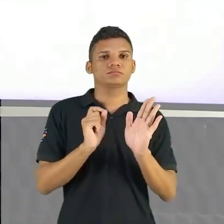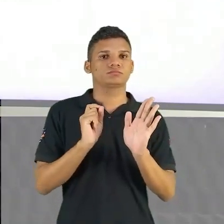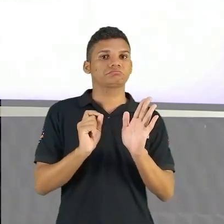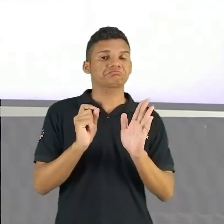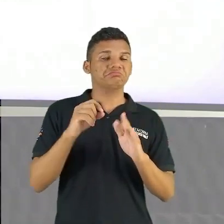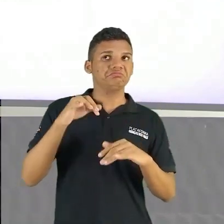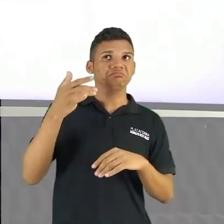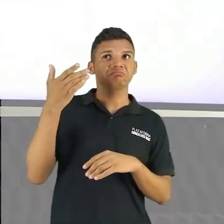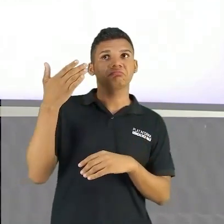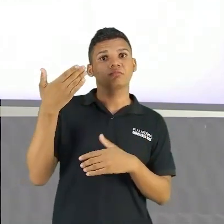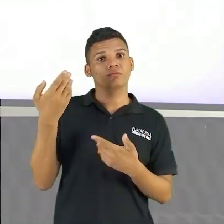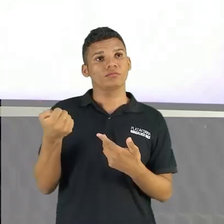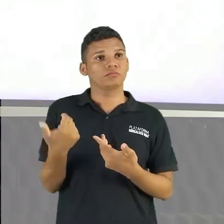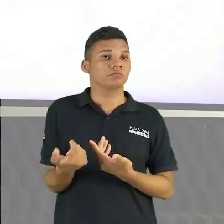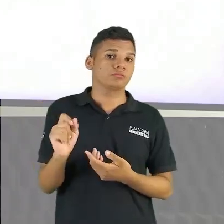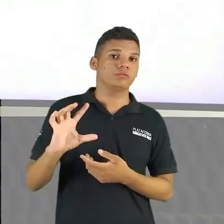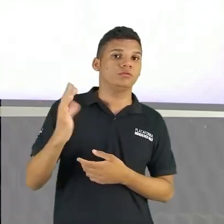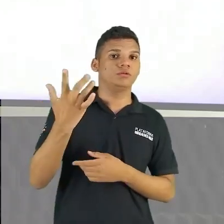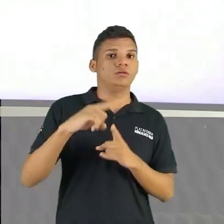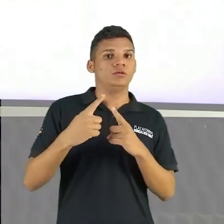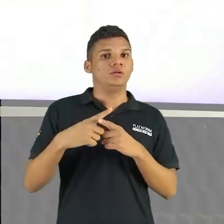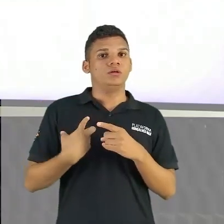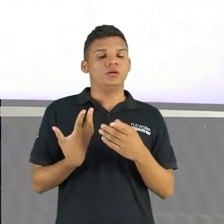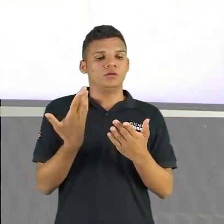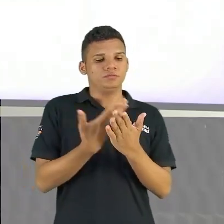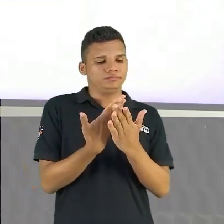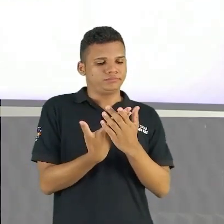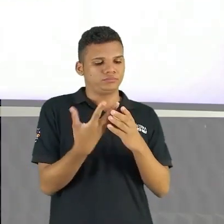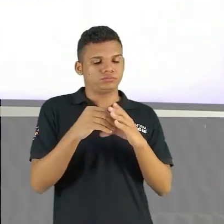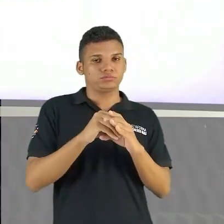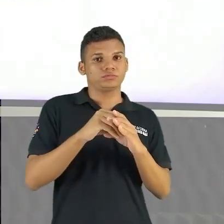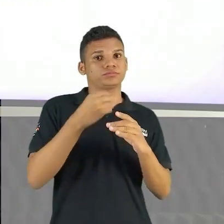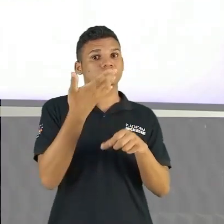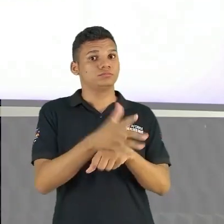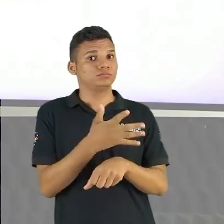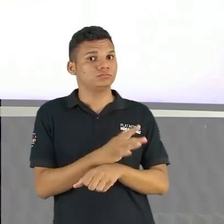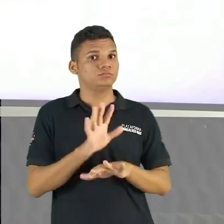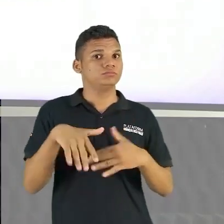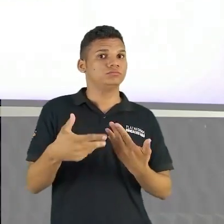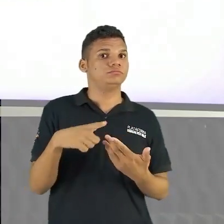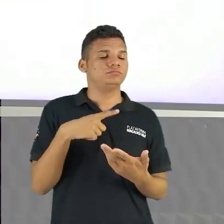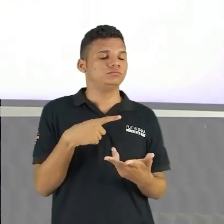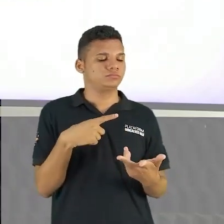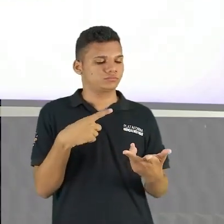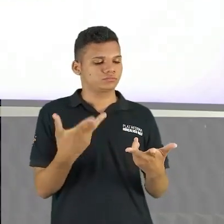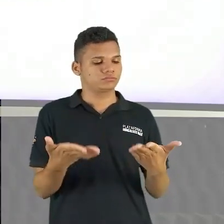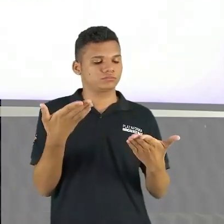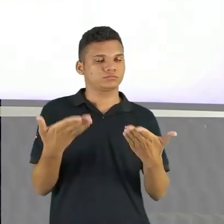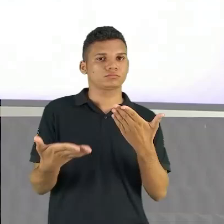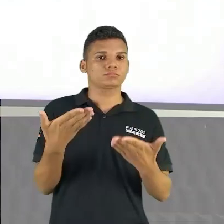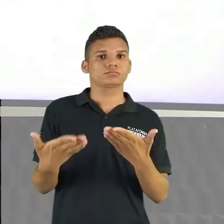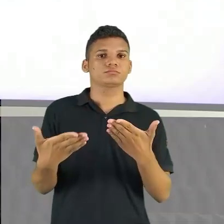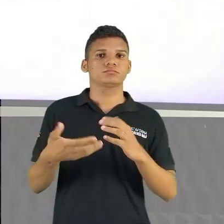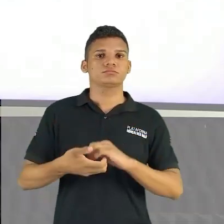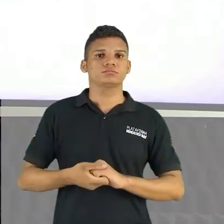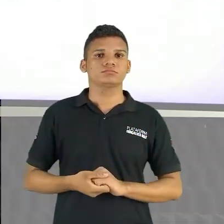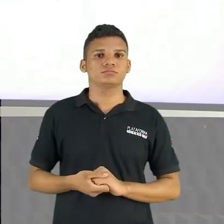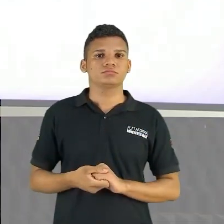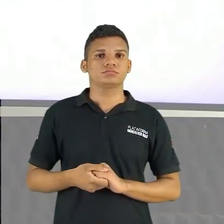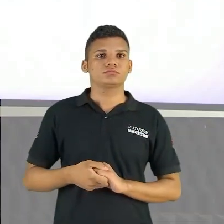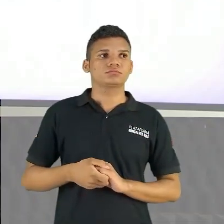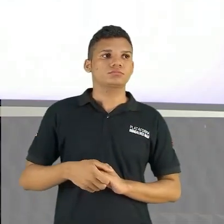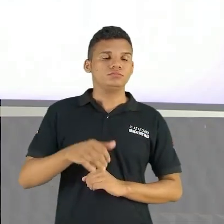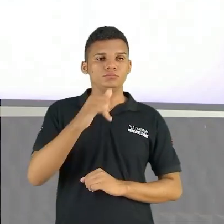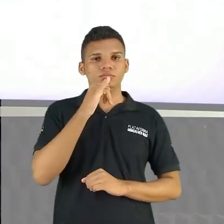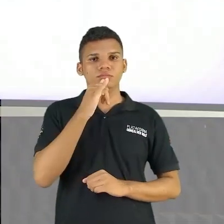quase não acontece porque eles são treinados dentro de um padrão você tem ali essa discrepância ultrapasse o valor de